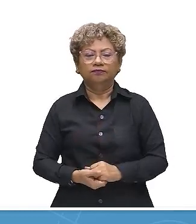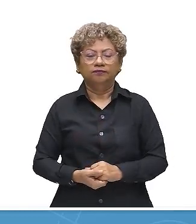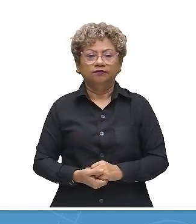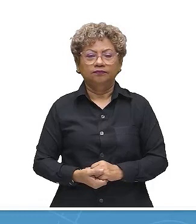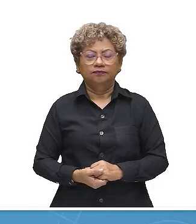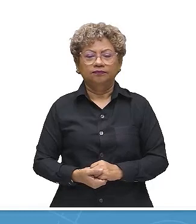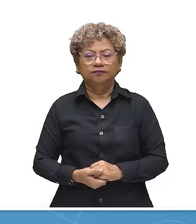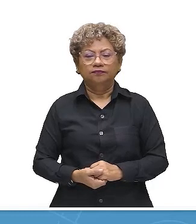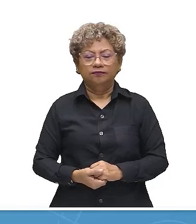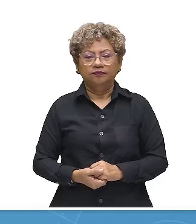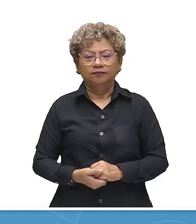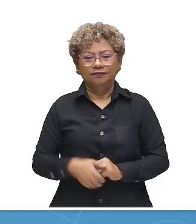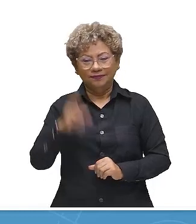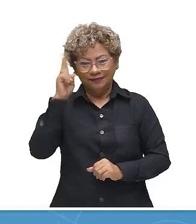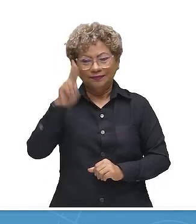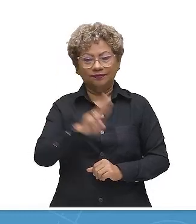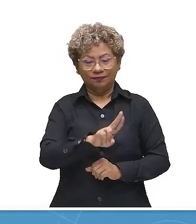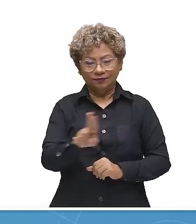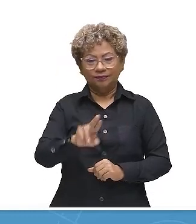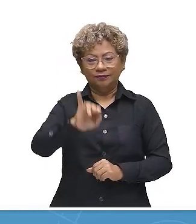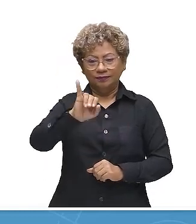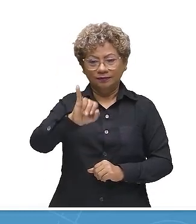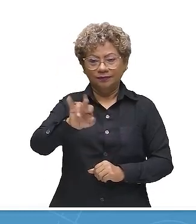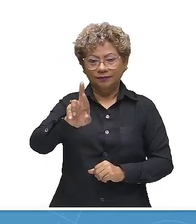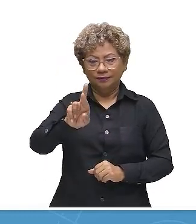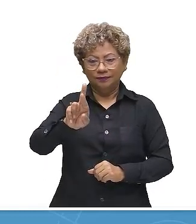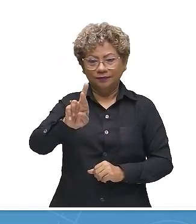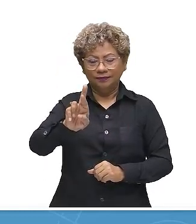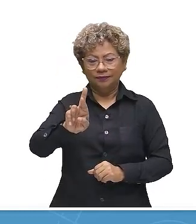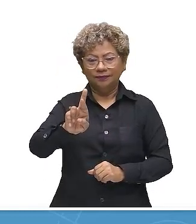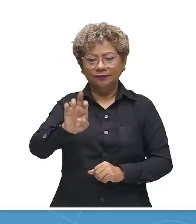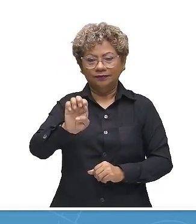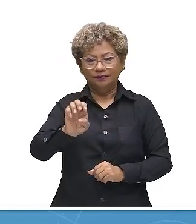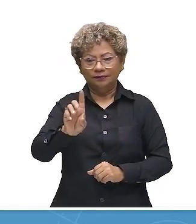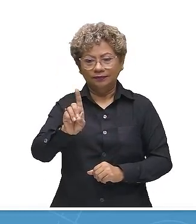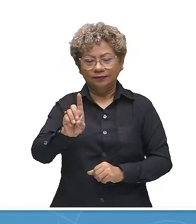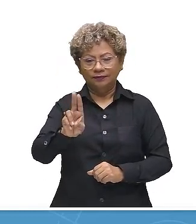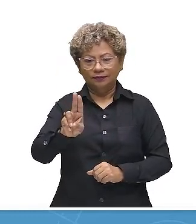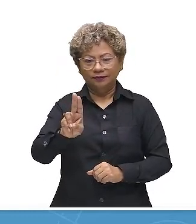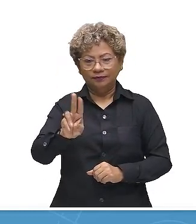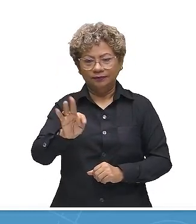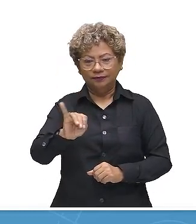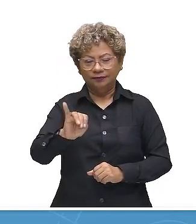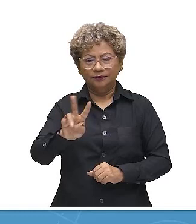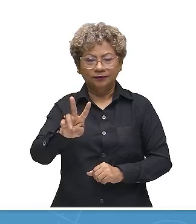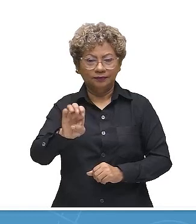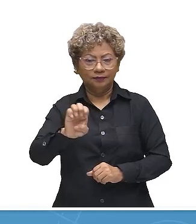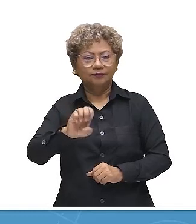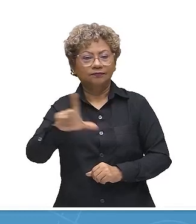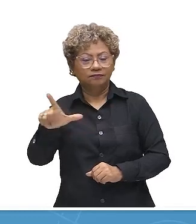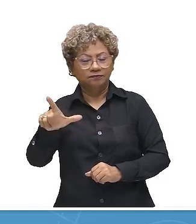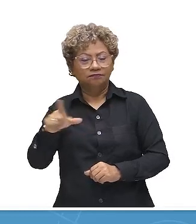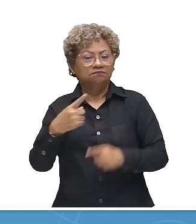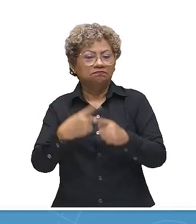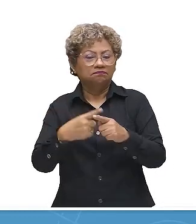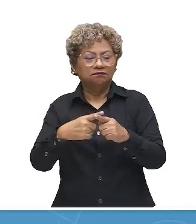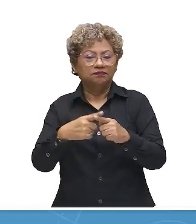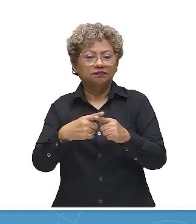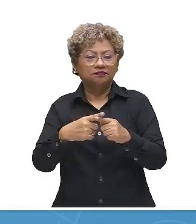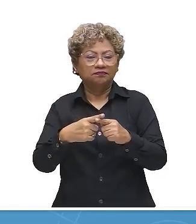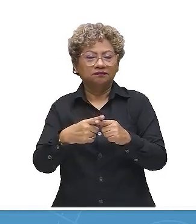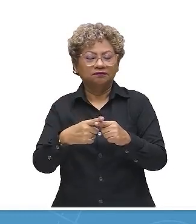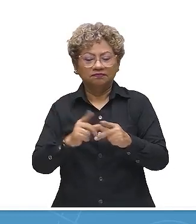de forma direta, que a gente chegou lá no começo por partes. Então, de forma direta, a gente chega assim, encontrando